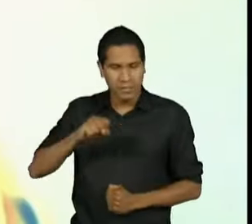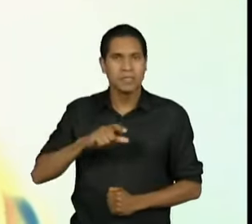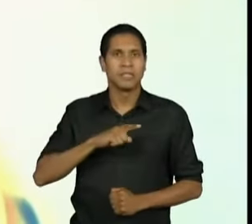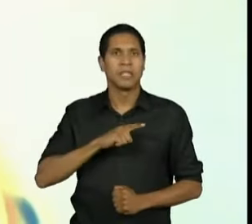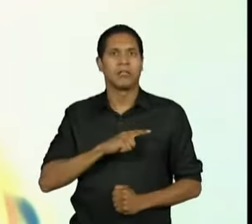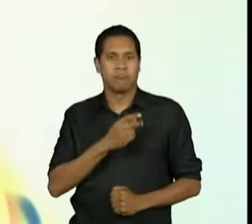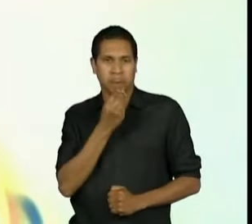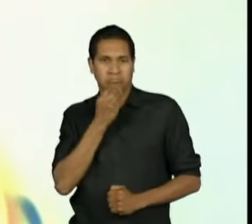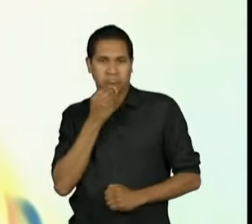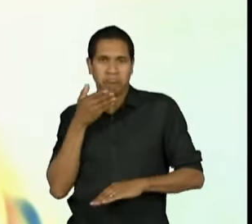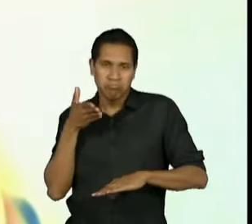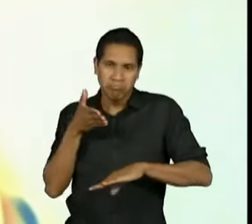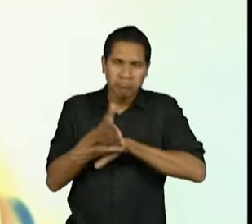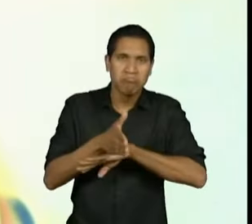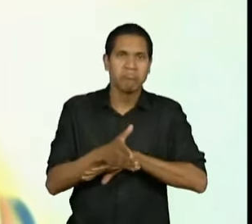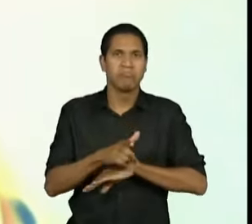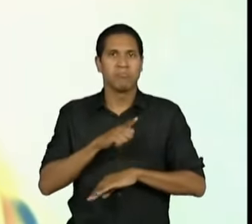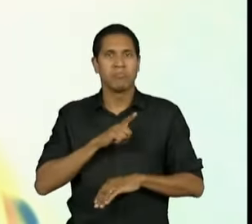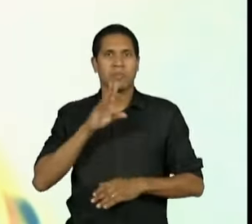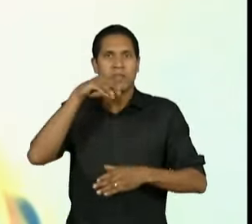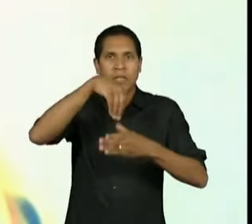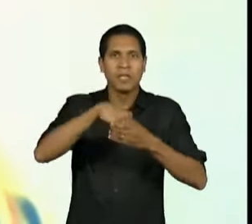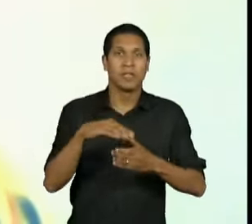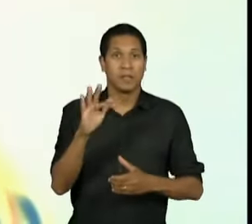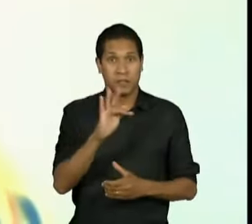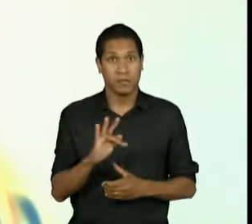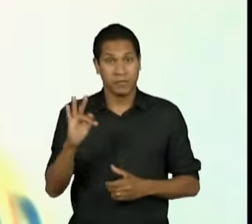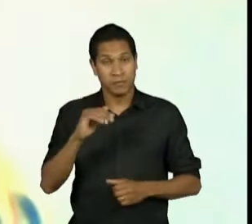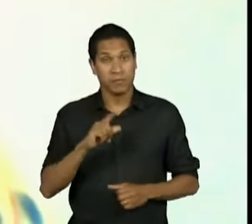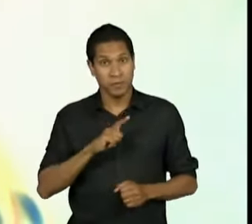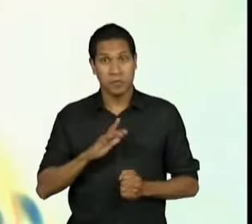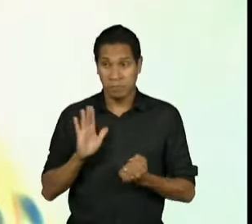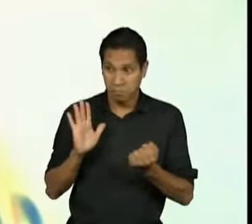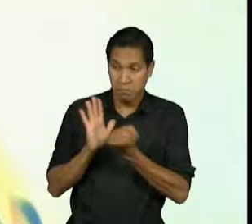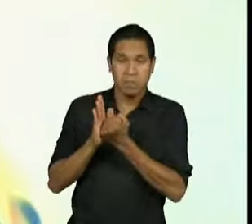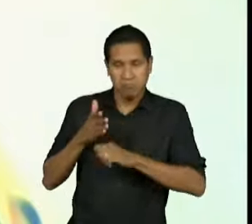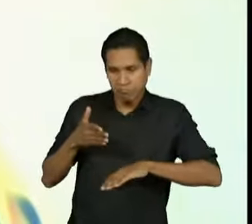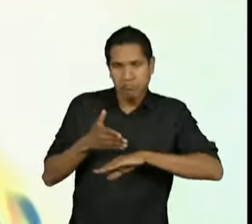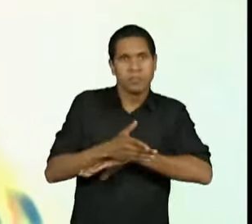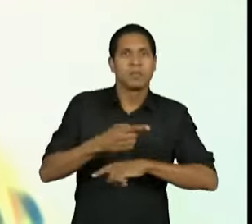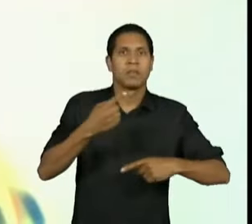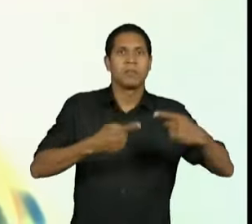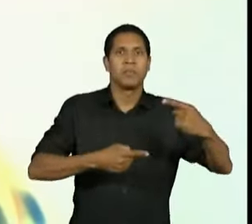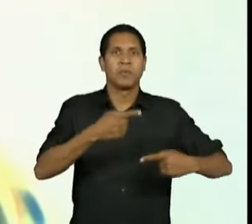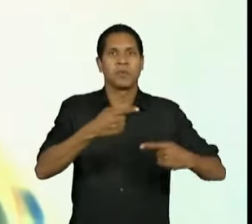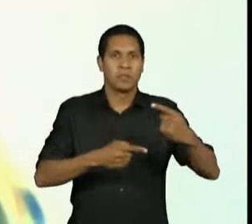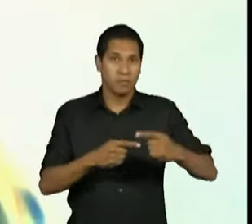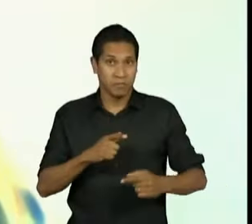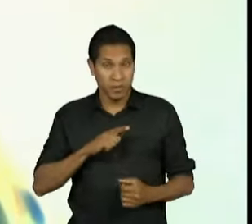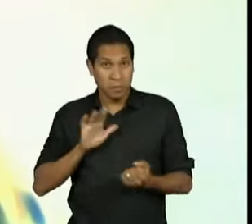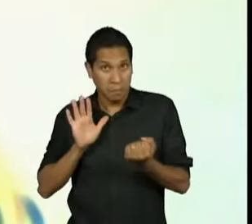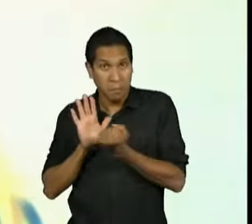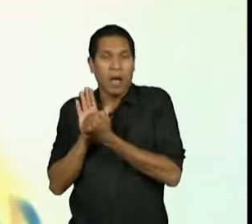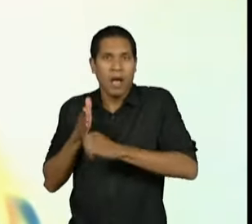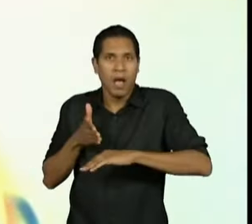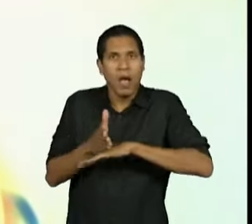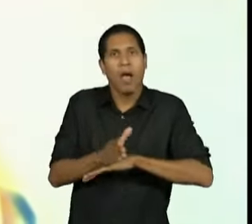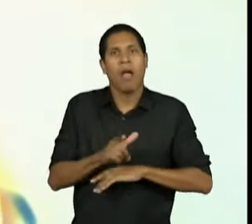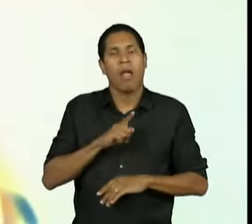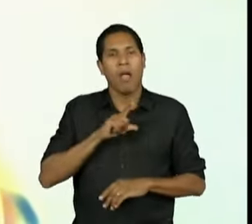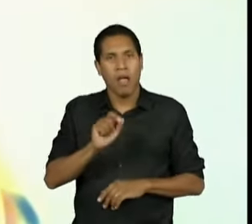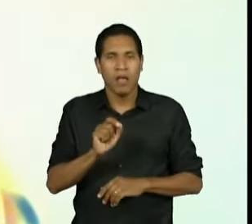nas faculdades, ela marca espaço na política, ela marca espaço nos